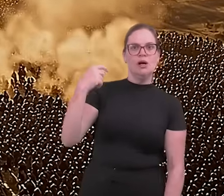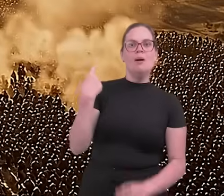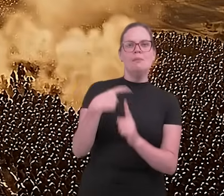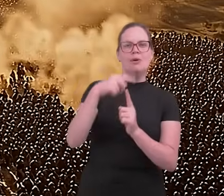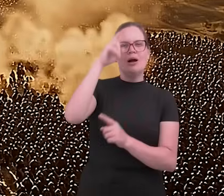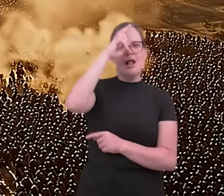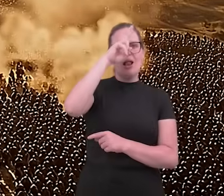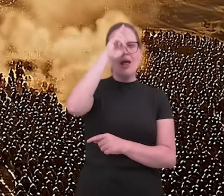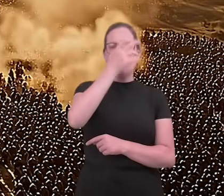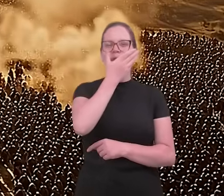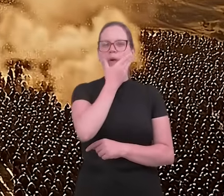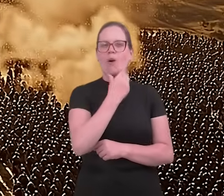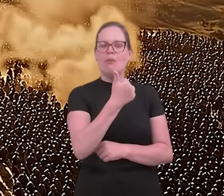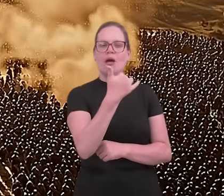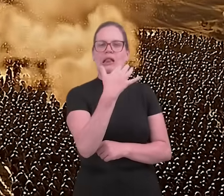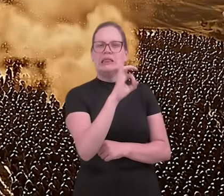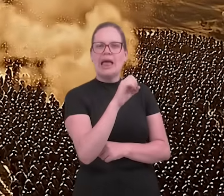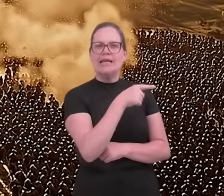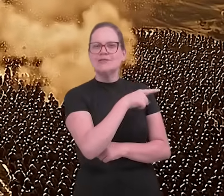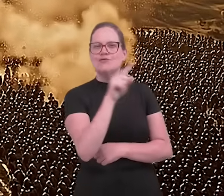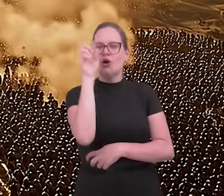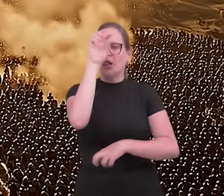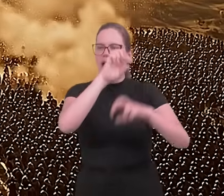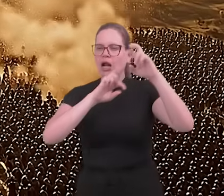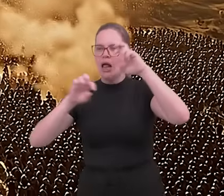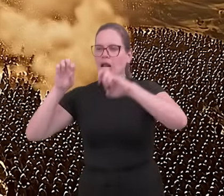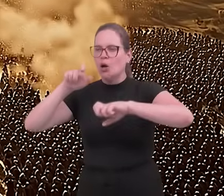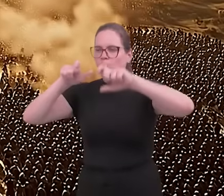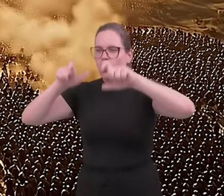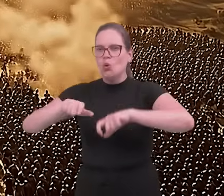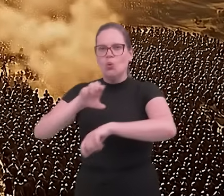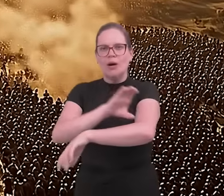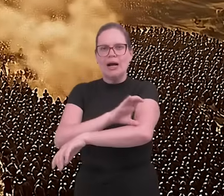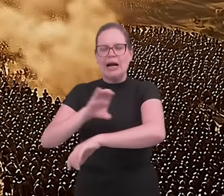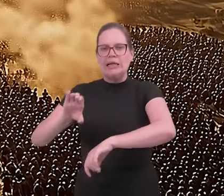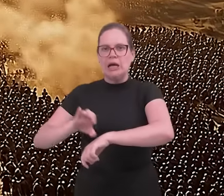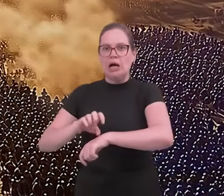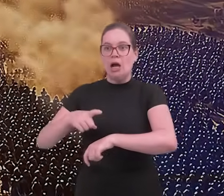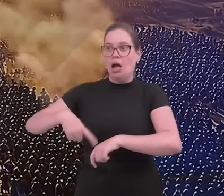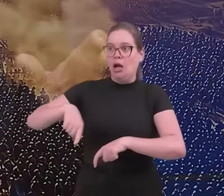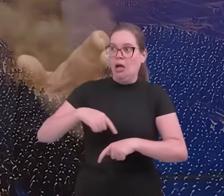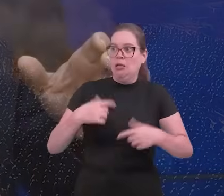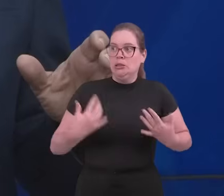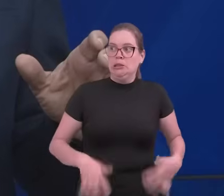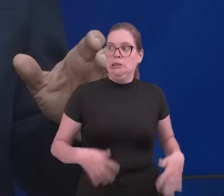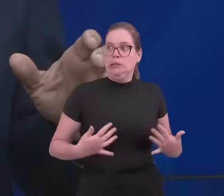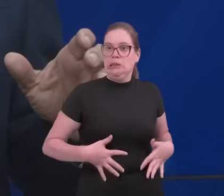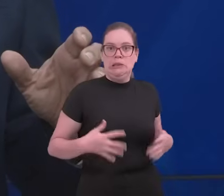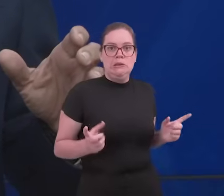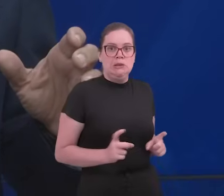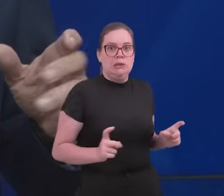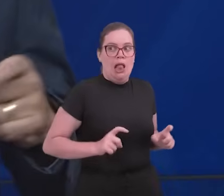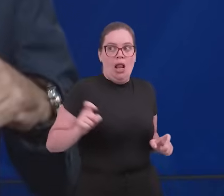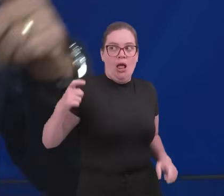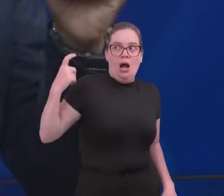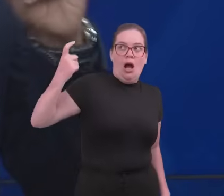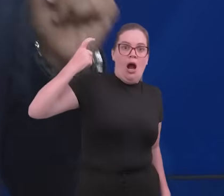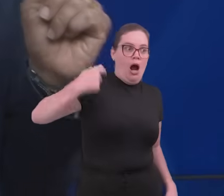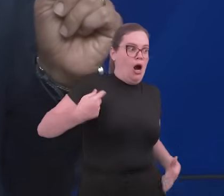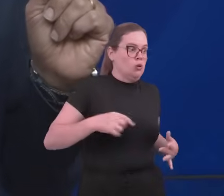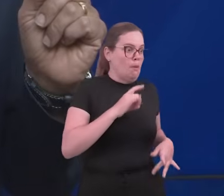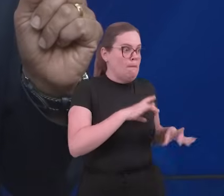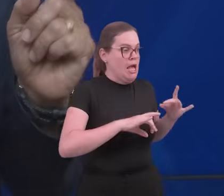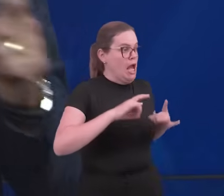fracos espias da terra de Canaã e espalharam medo e insegurança entre